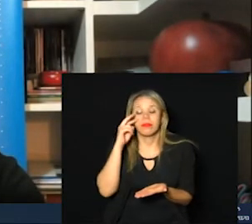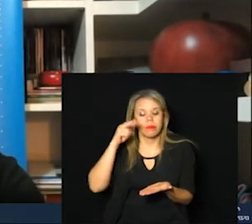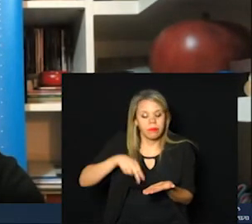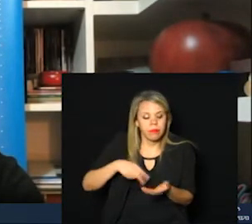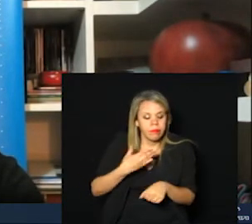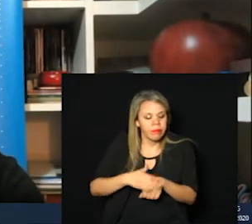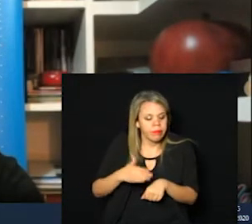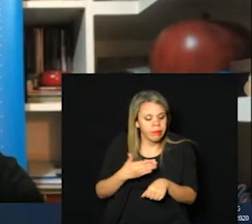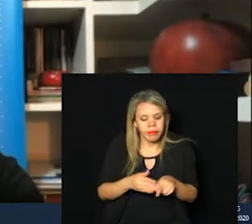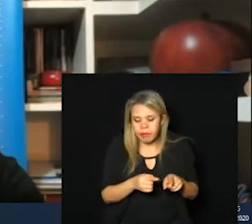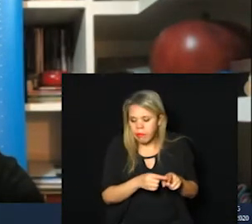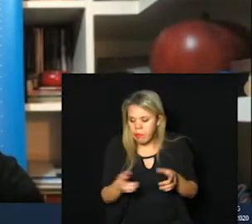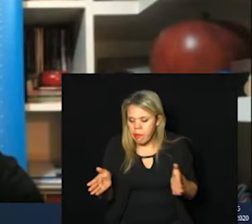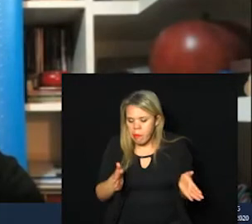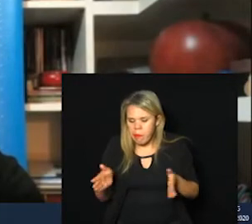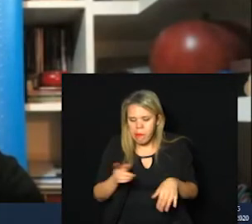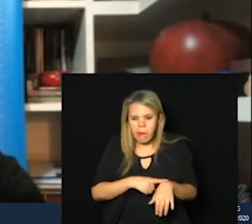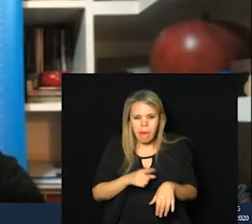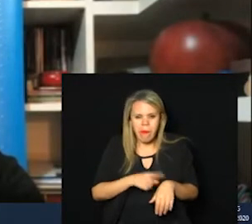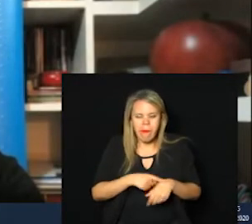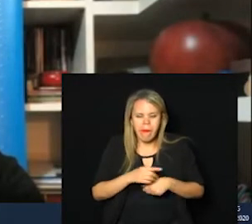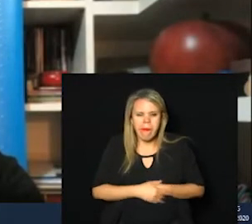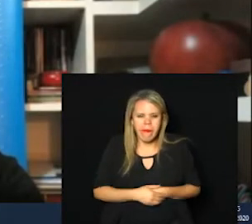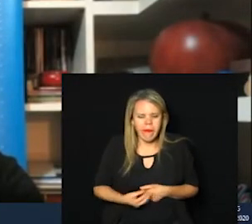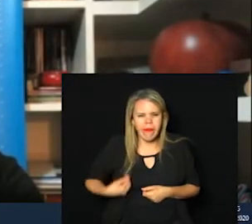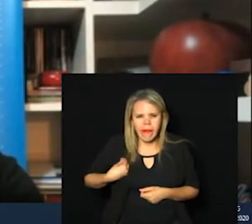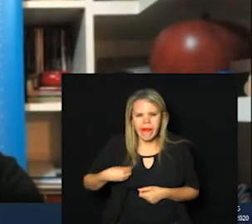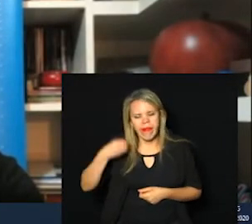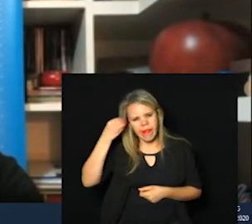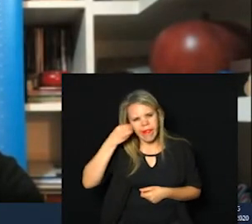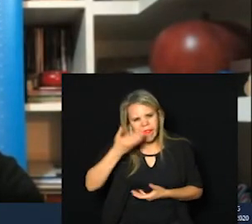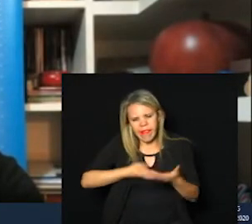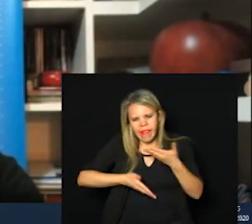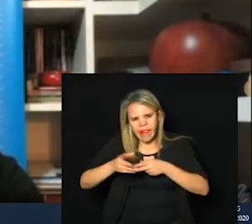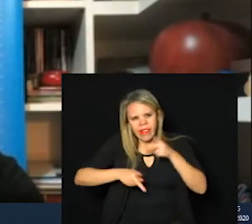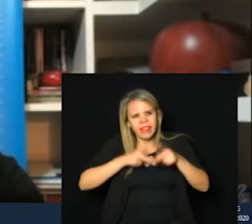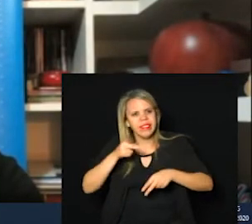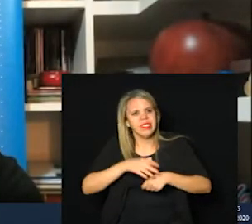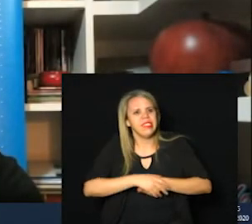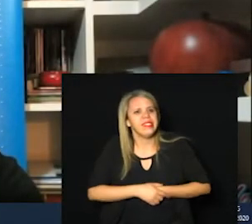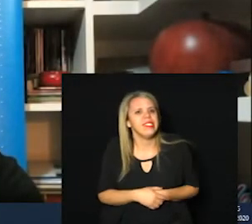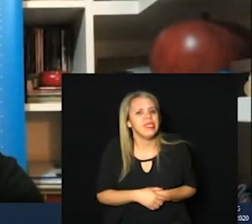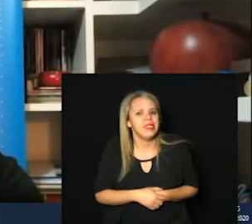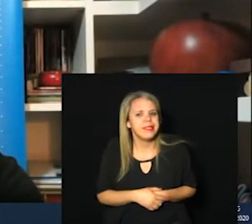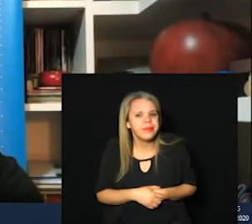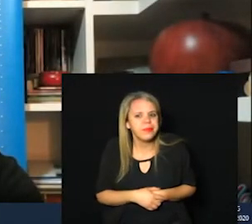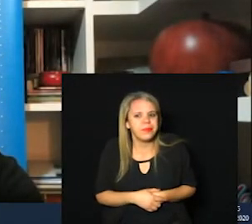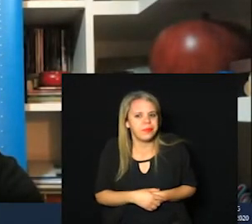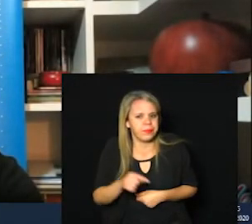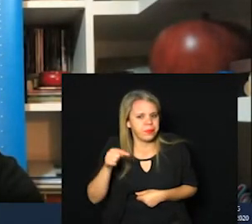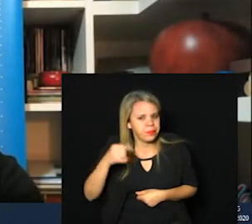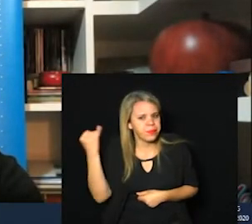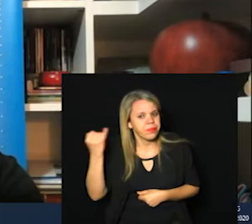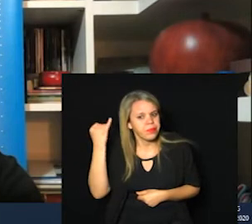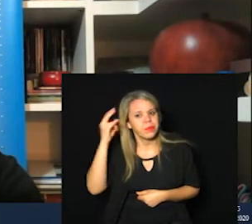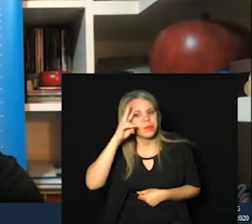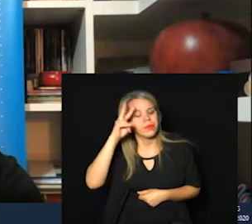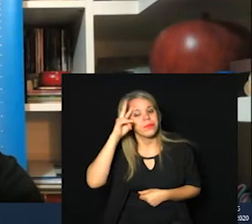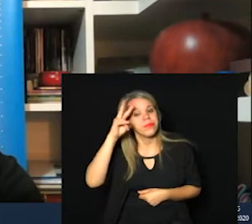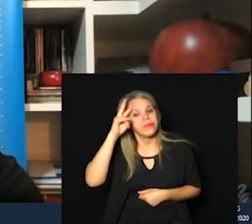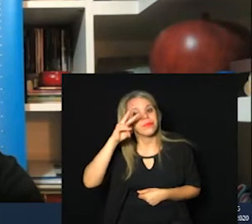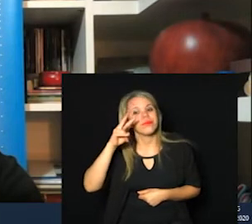prática durante um determinado tempo, e a vivência é compartilhada com outras pessoas. Aqui é importante lembrar que o fato